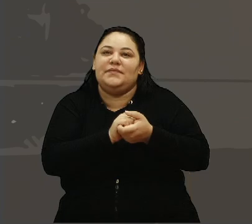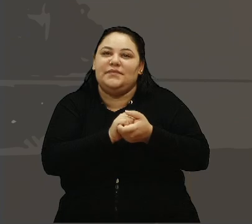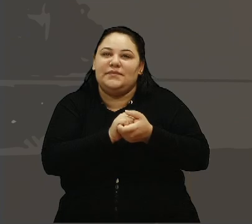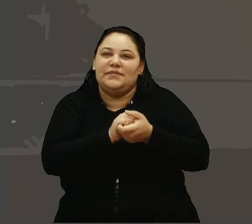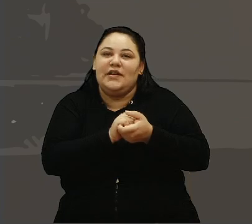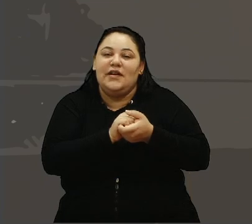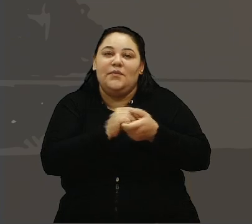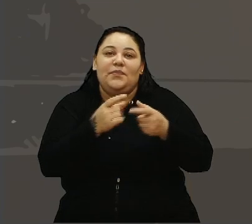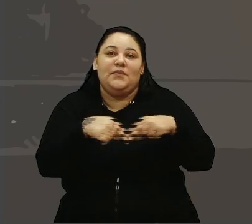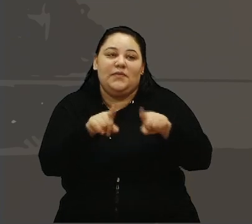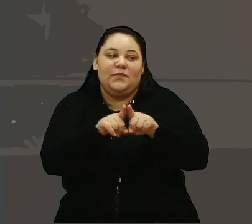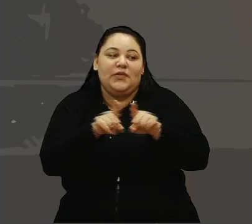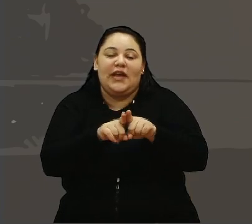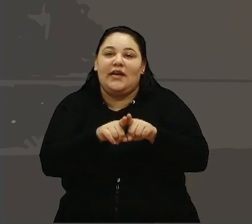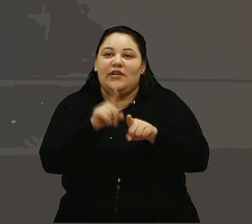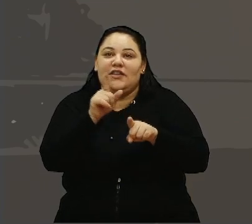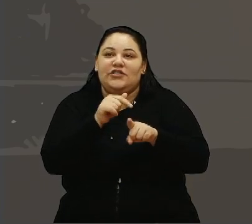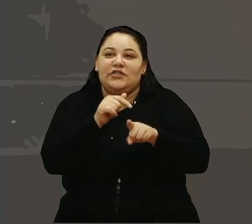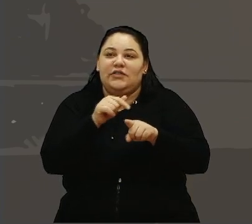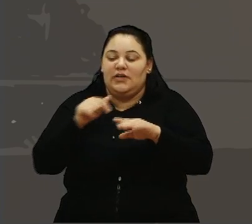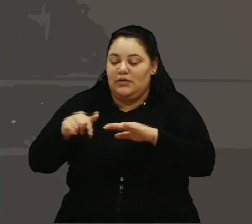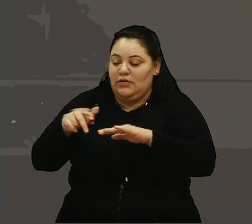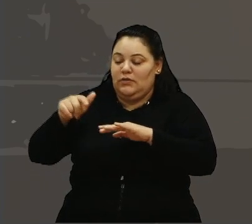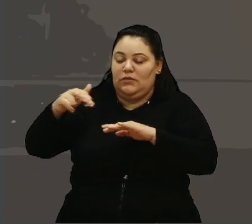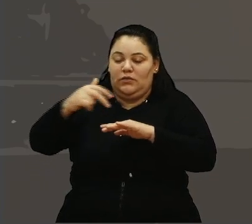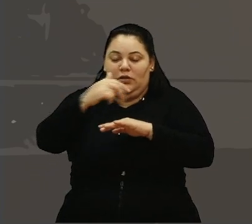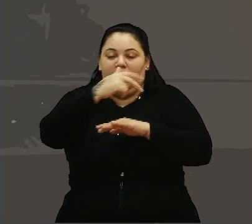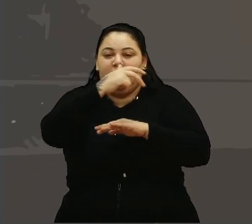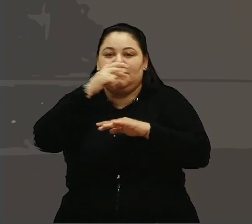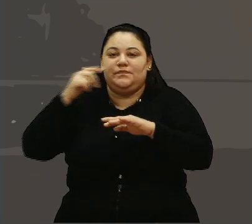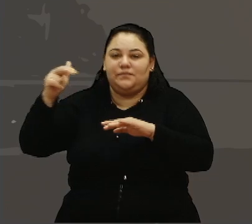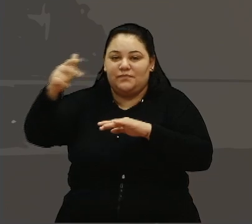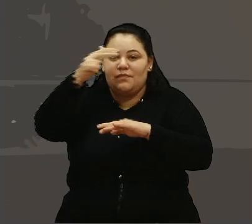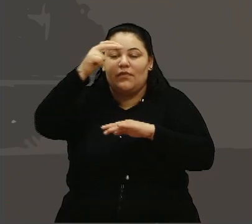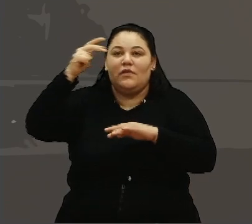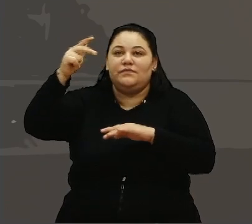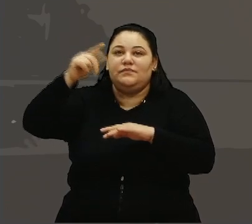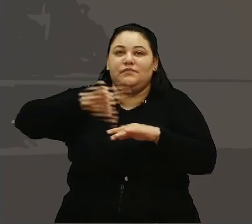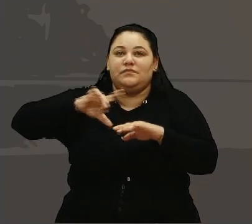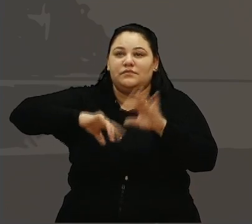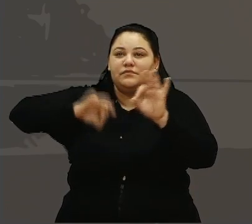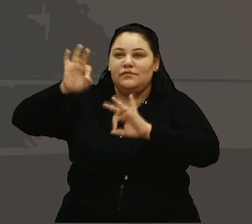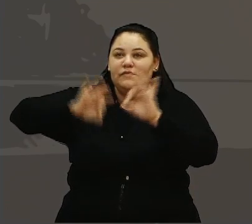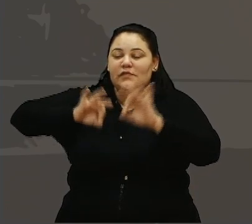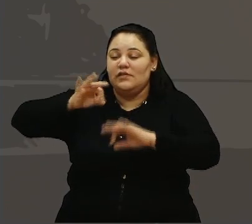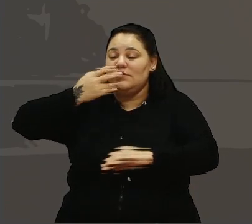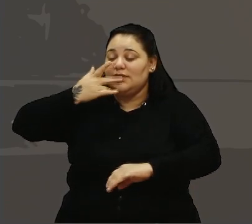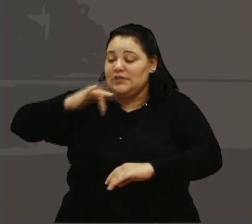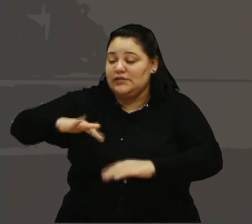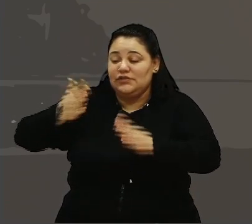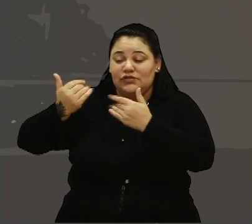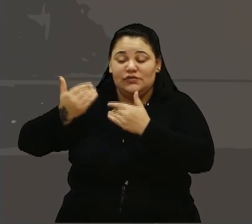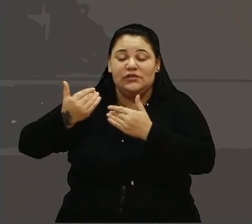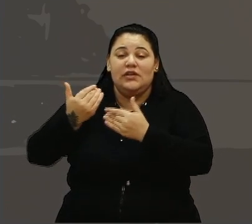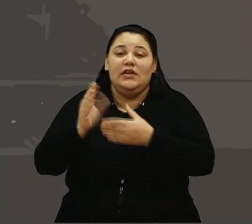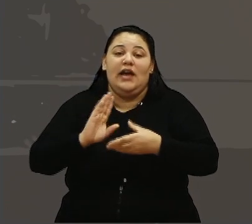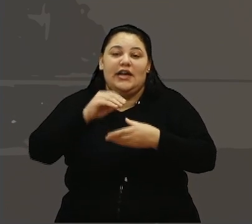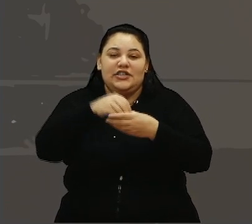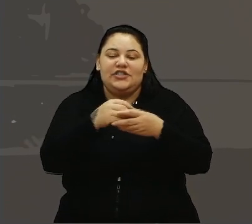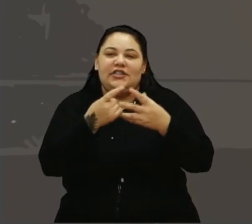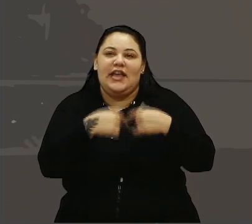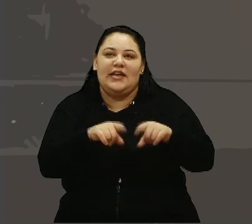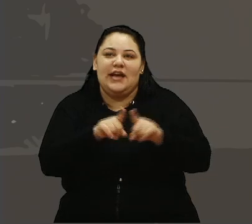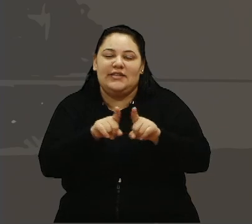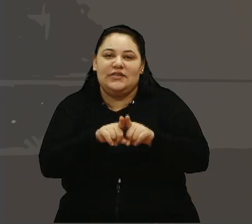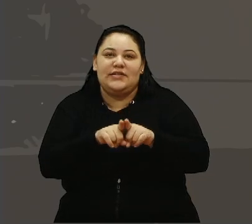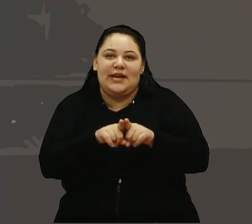A gente tem um mosaico. A gente tem um projeto Favelar, que é feito por crianças e adolescentes das nossas comunidades,